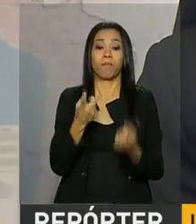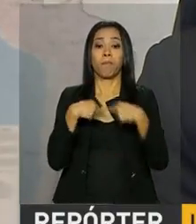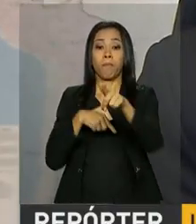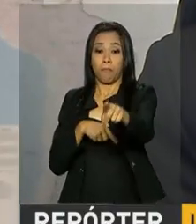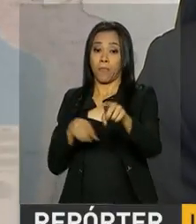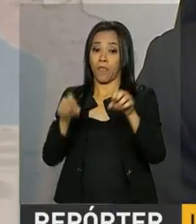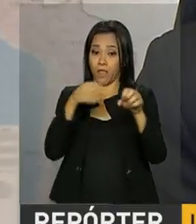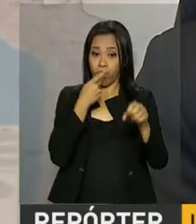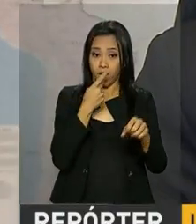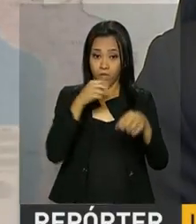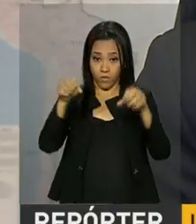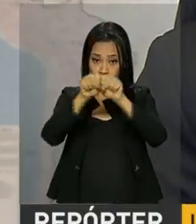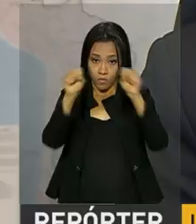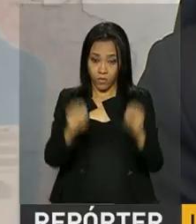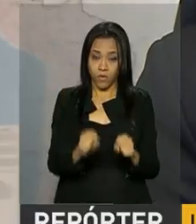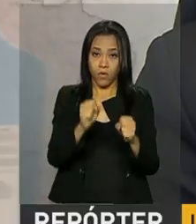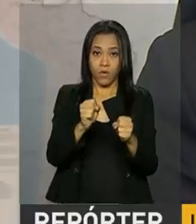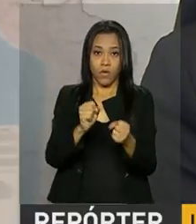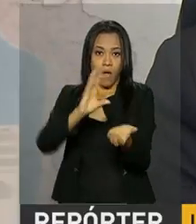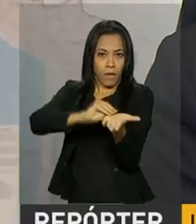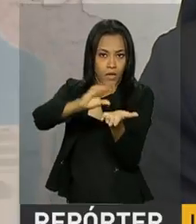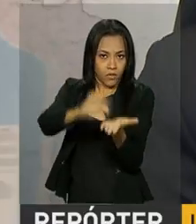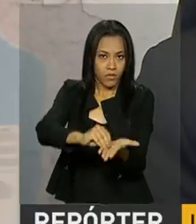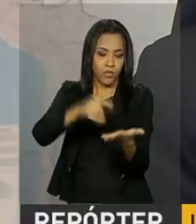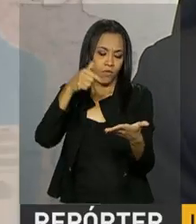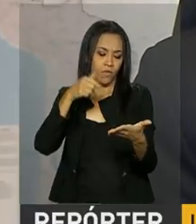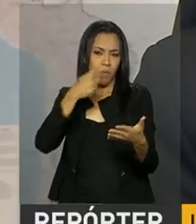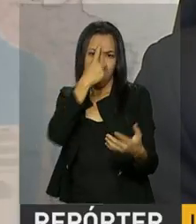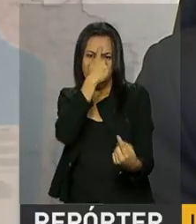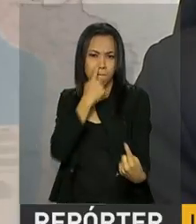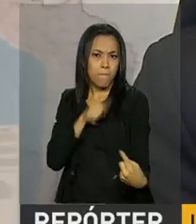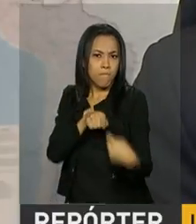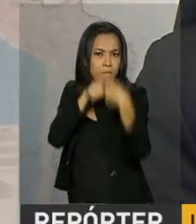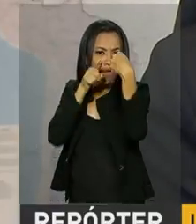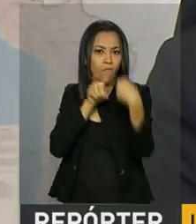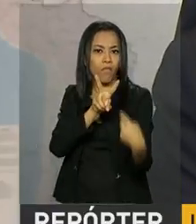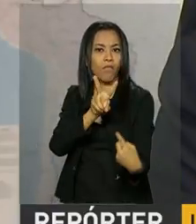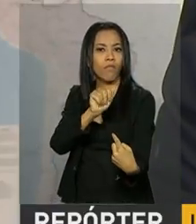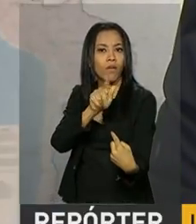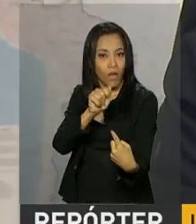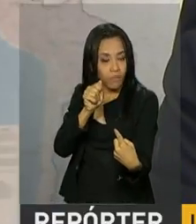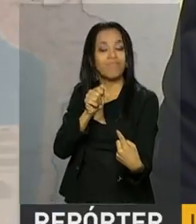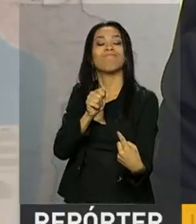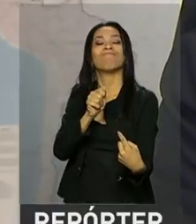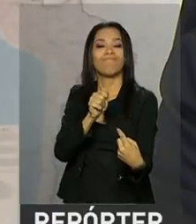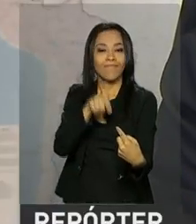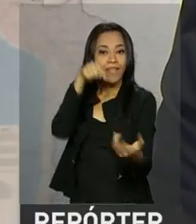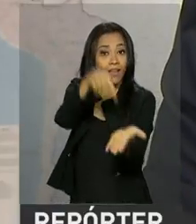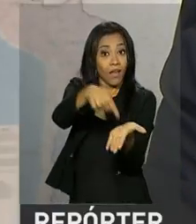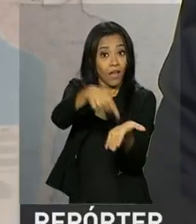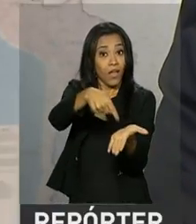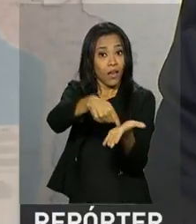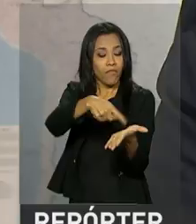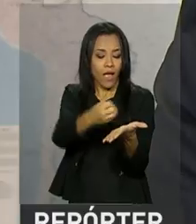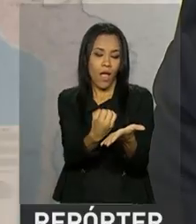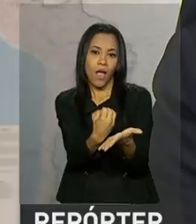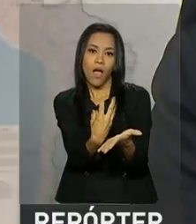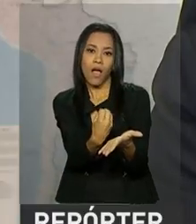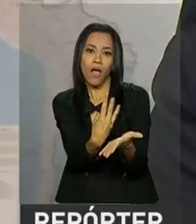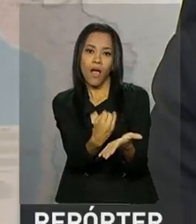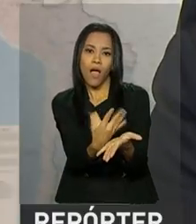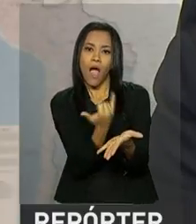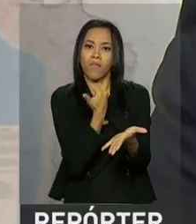aplicativo encontra uma vaga no mesmo perfil do trabalhador o sistema vai enviar um alerta